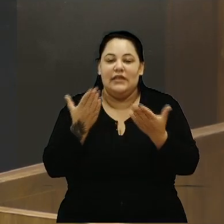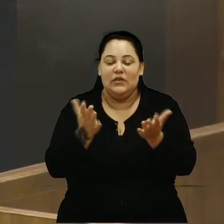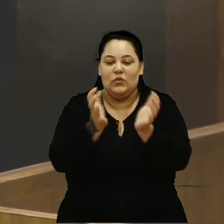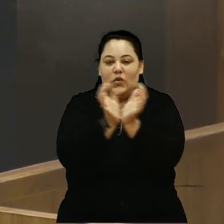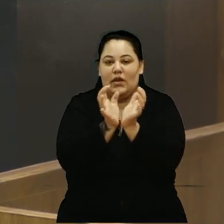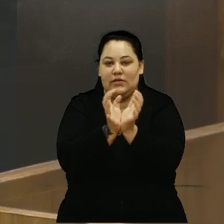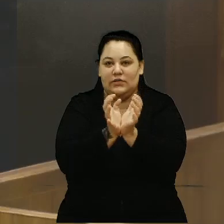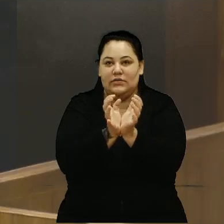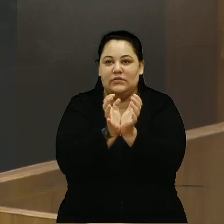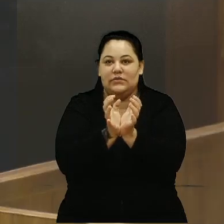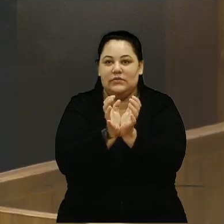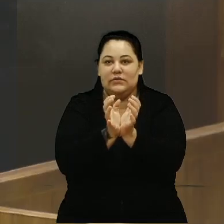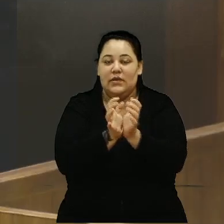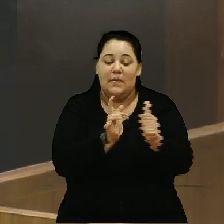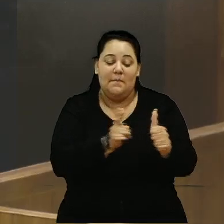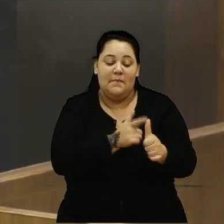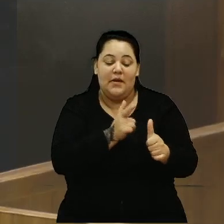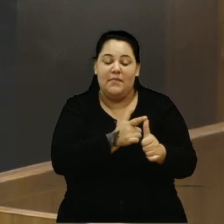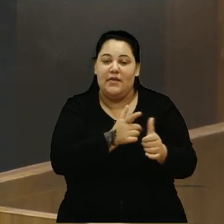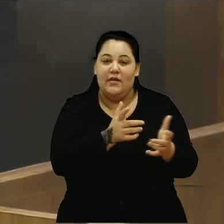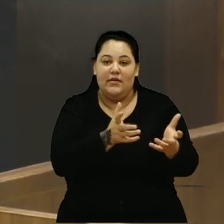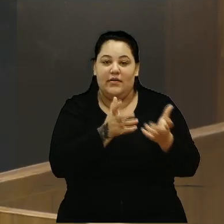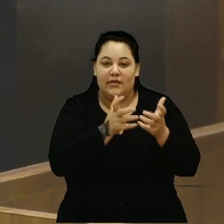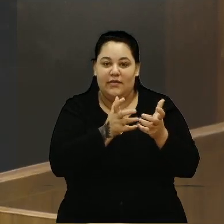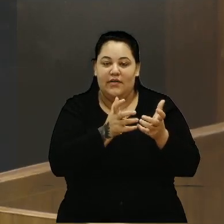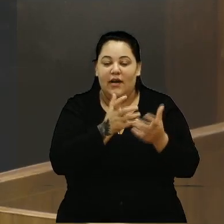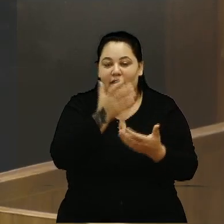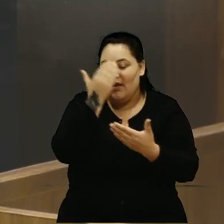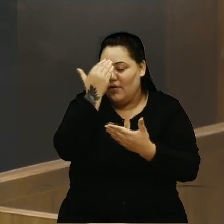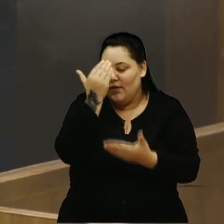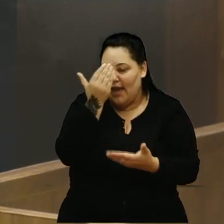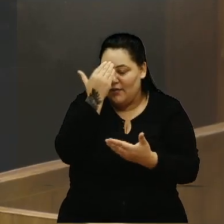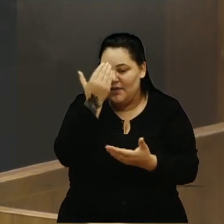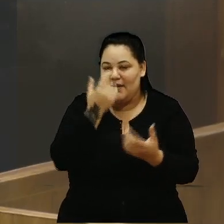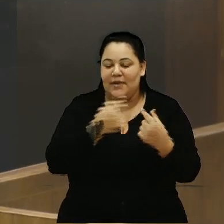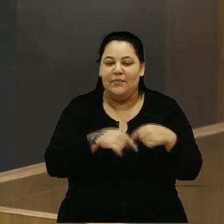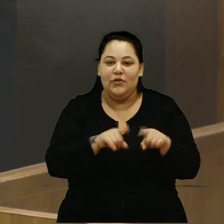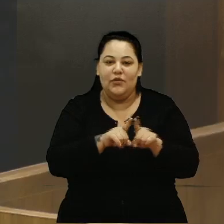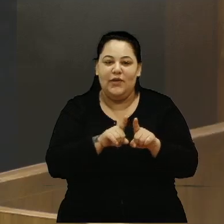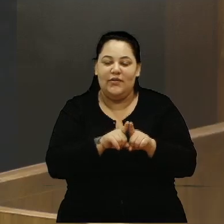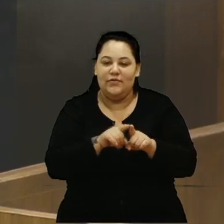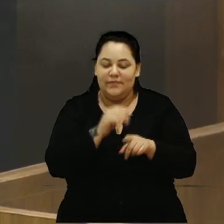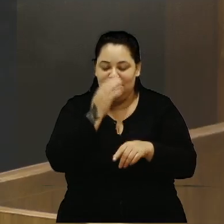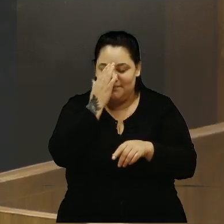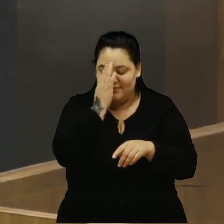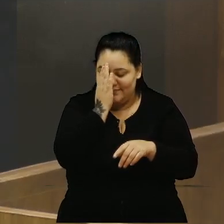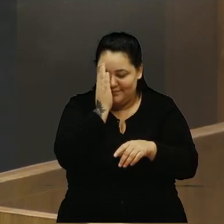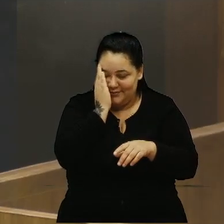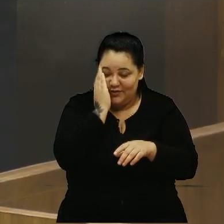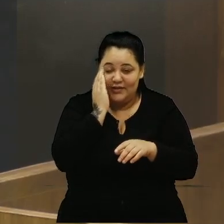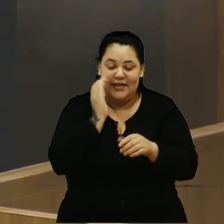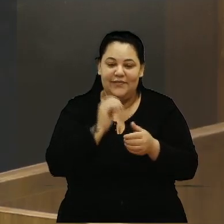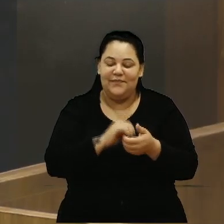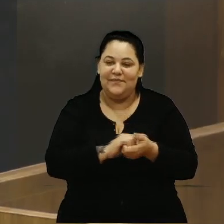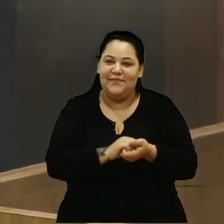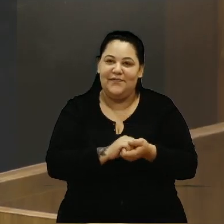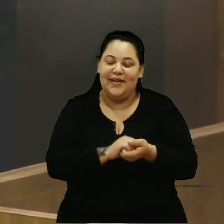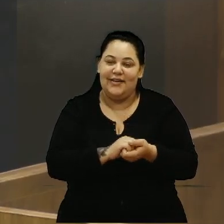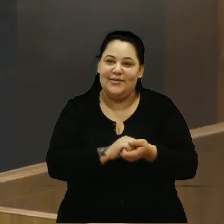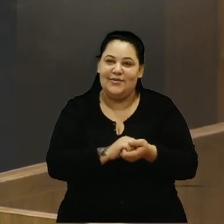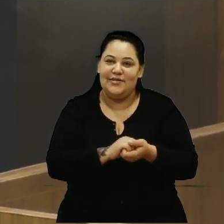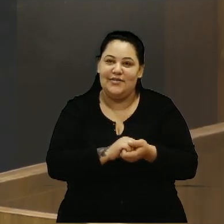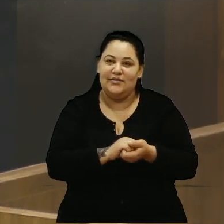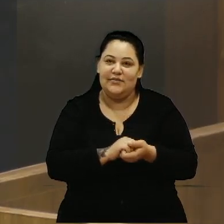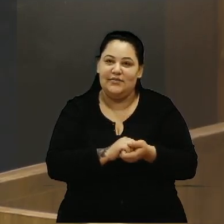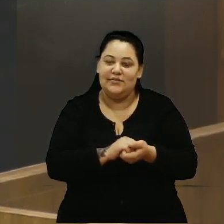colegas, primeiro, quero agradecer aqui a presença dos vereadores que puderam se fazer presente conosco ontem ali.